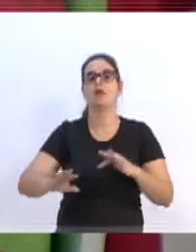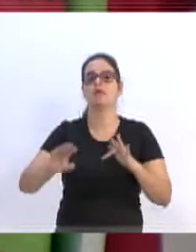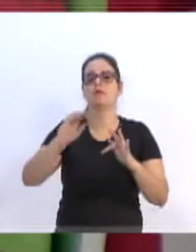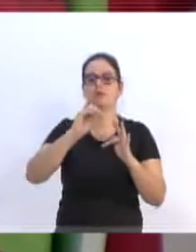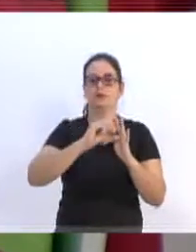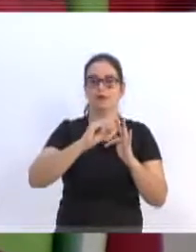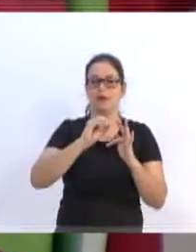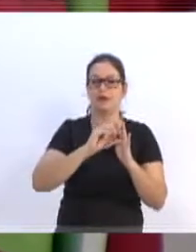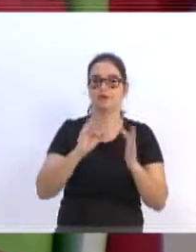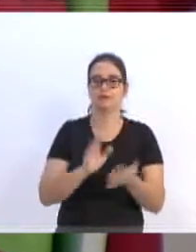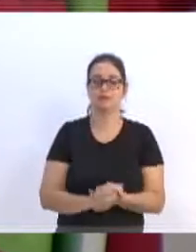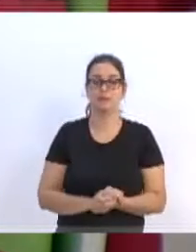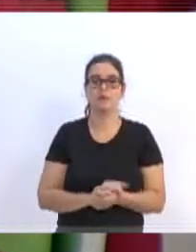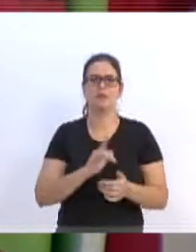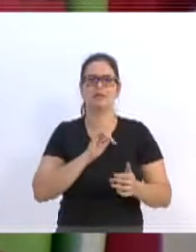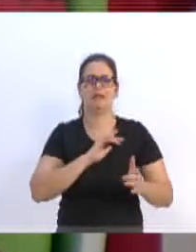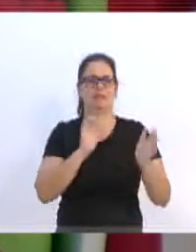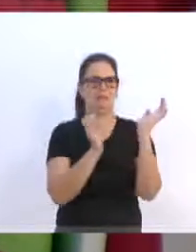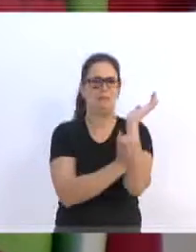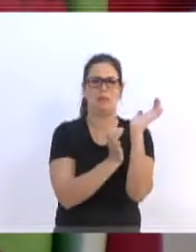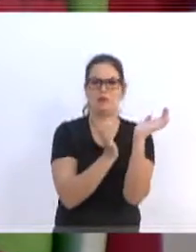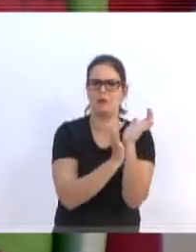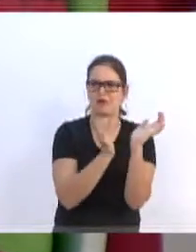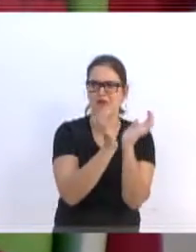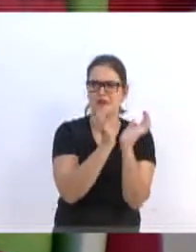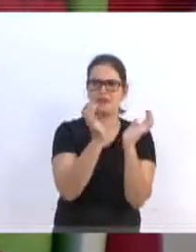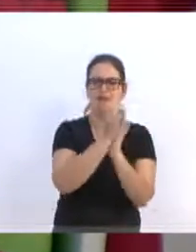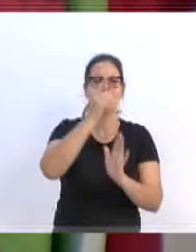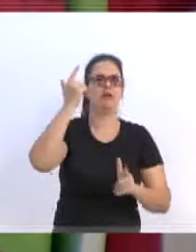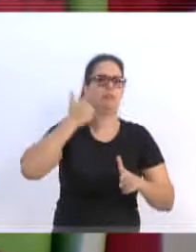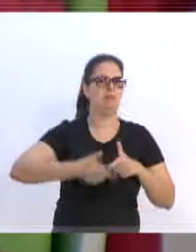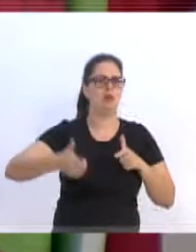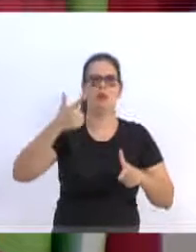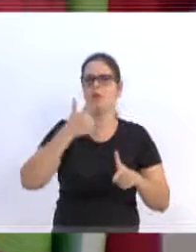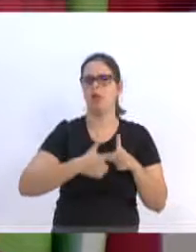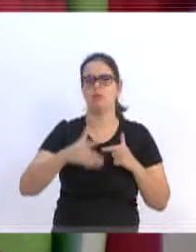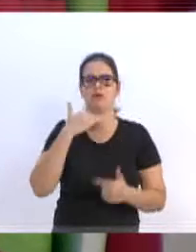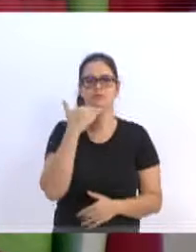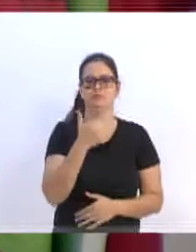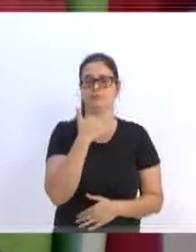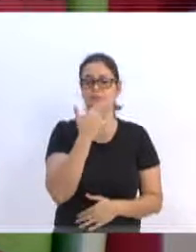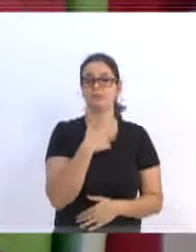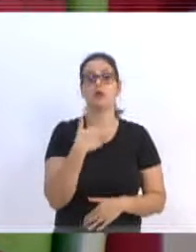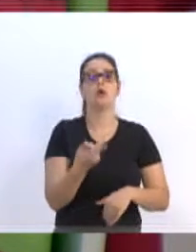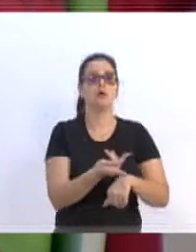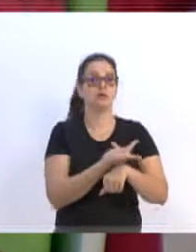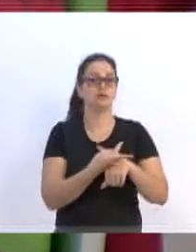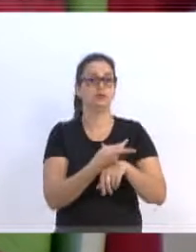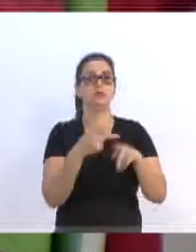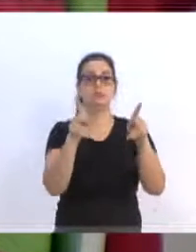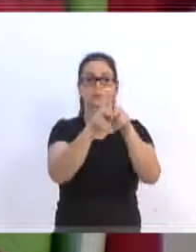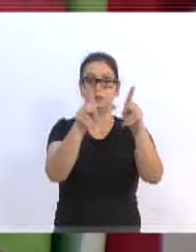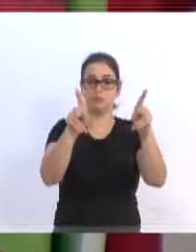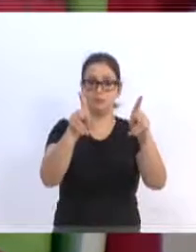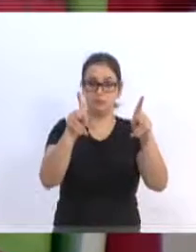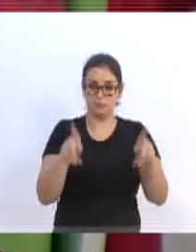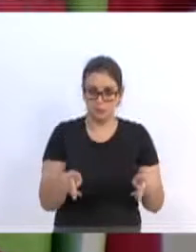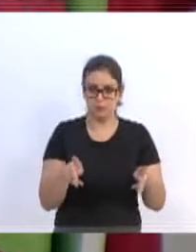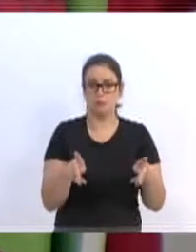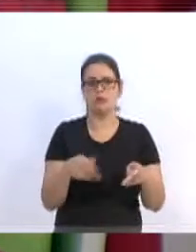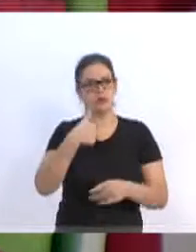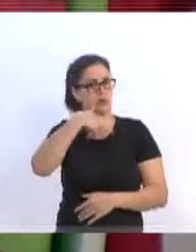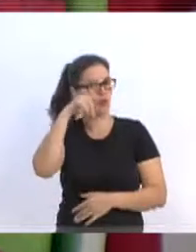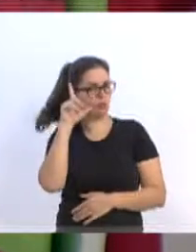até lembrou jurídico então tendo vários problemas lá não está andando uma conversa com o procurador que me atendeu ontem prontamente